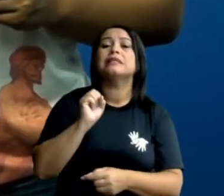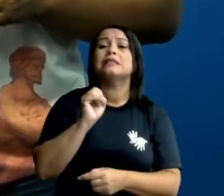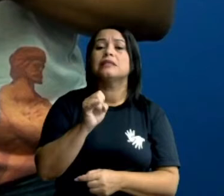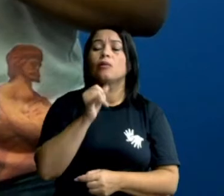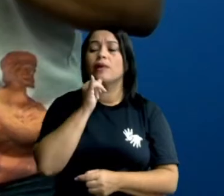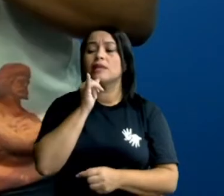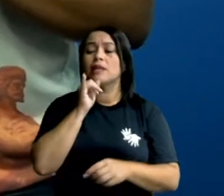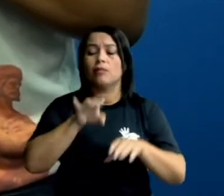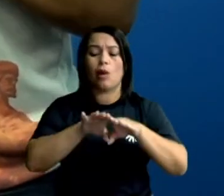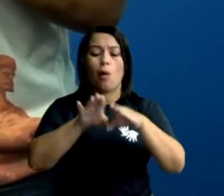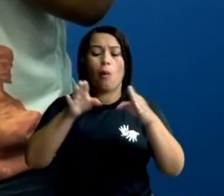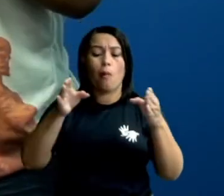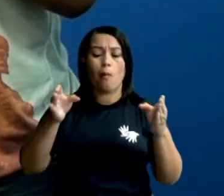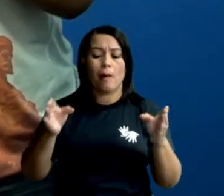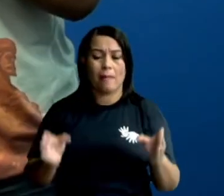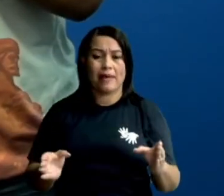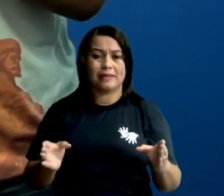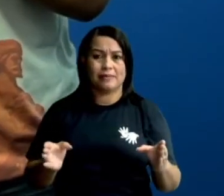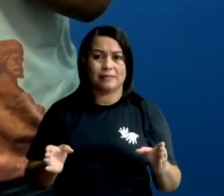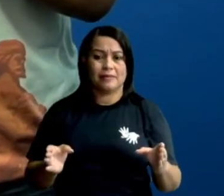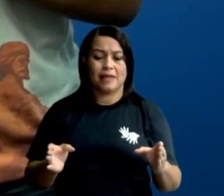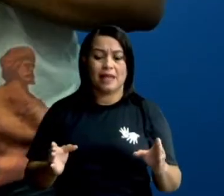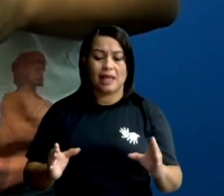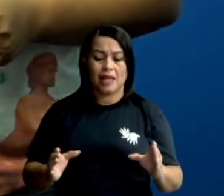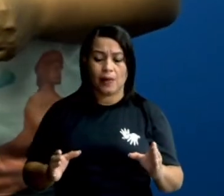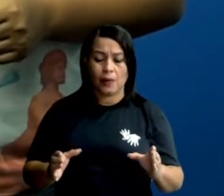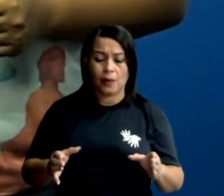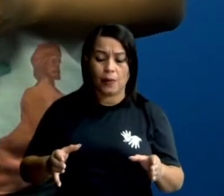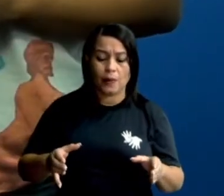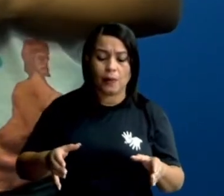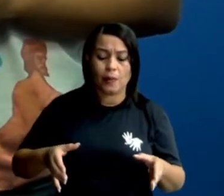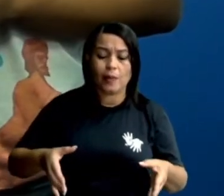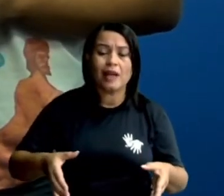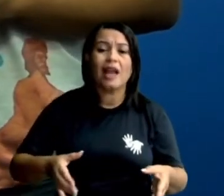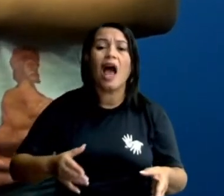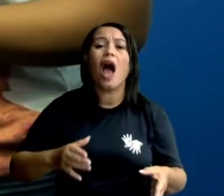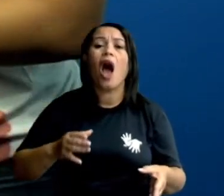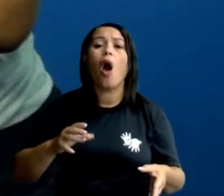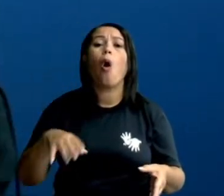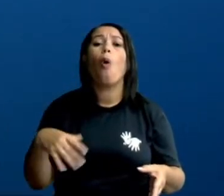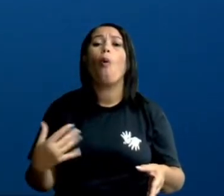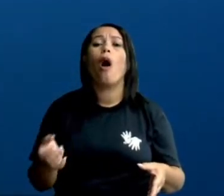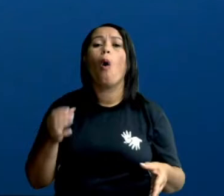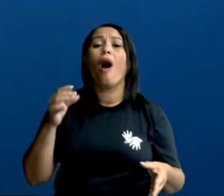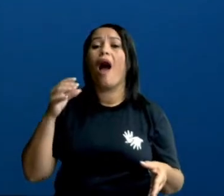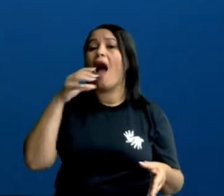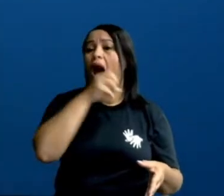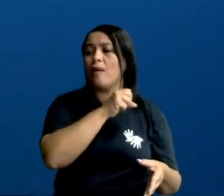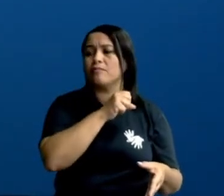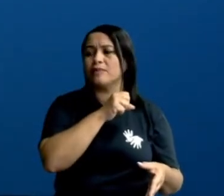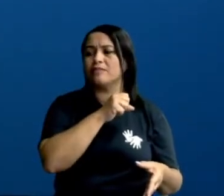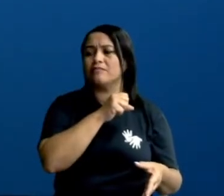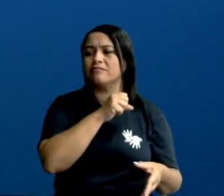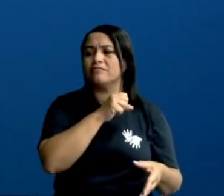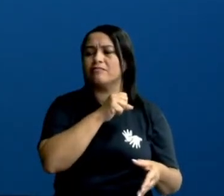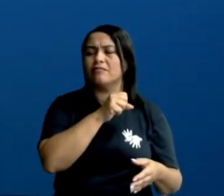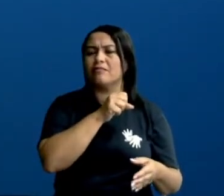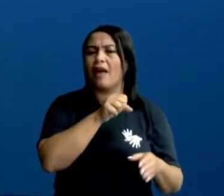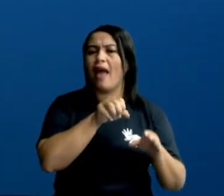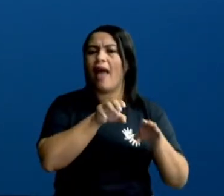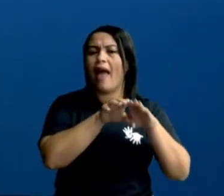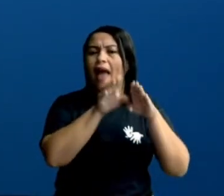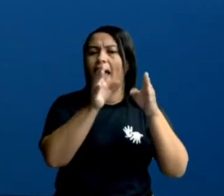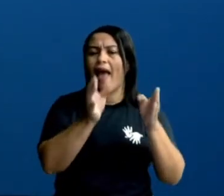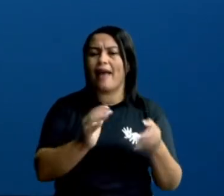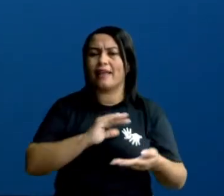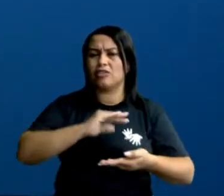mesa, inclinar essa mesa, qual é que vai cair mais rápido? Essa caixinha